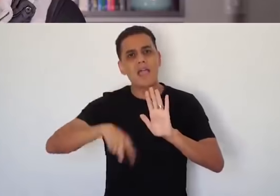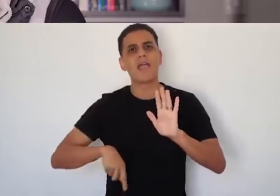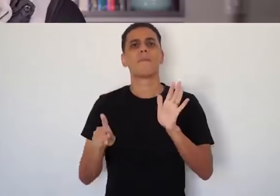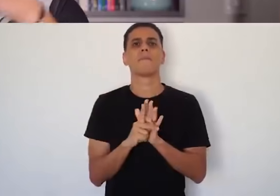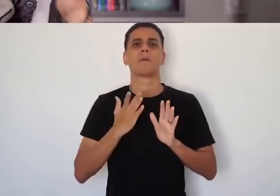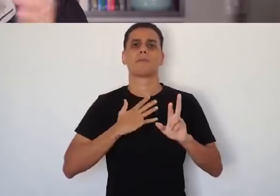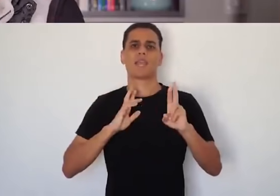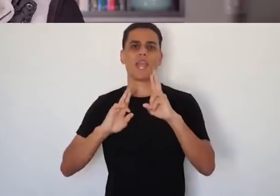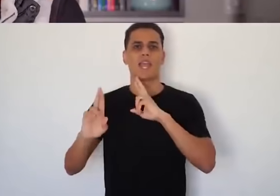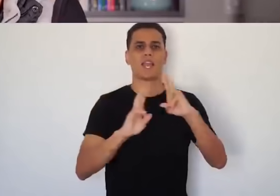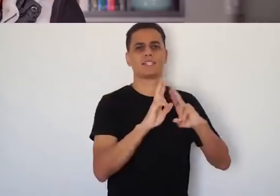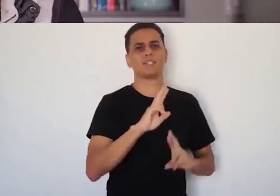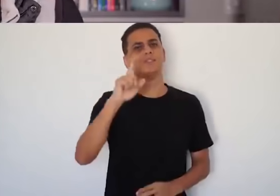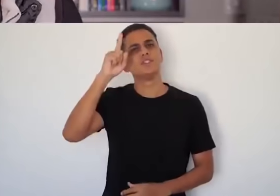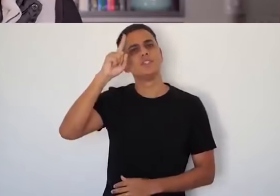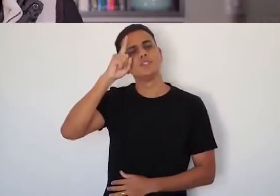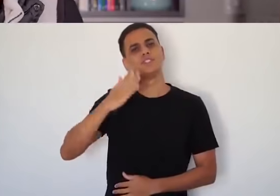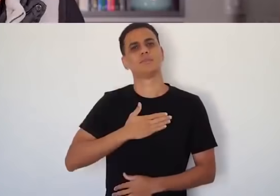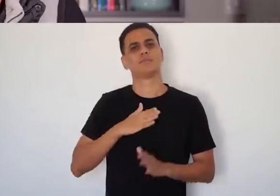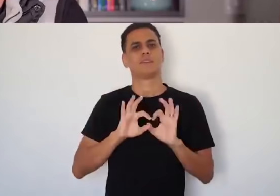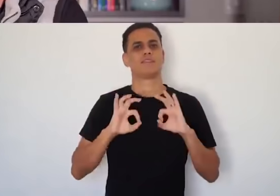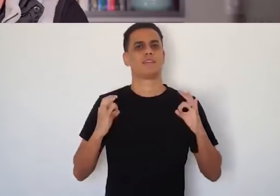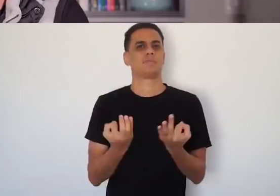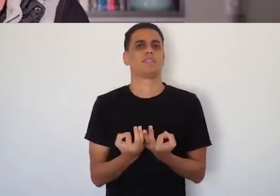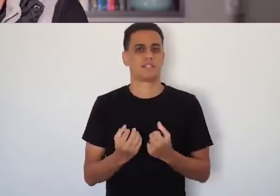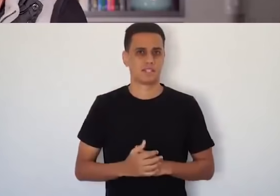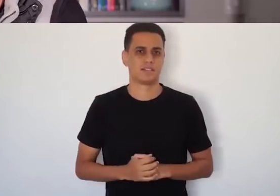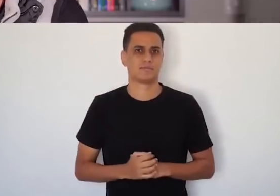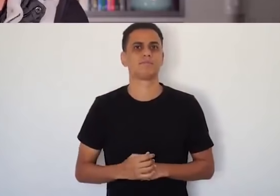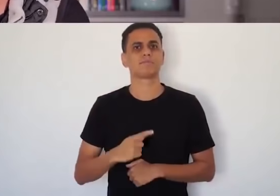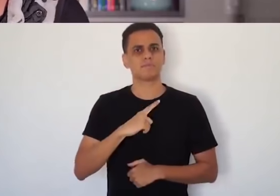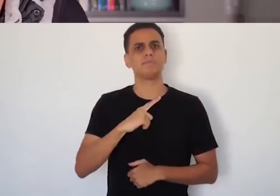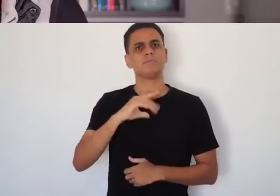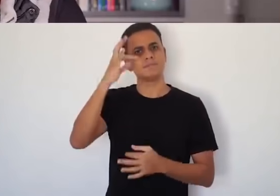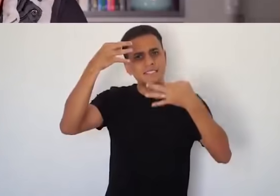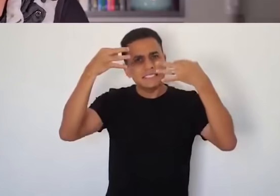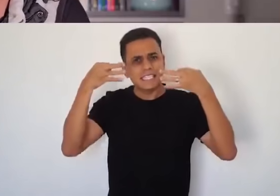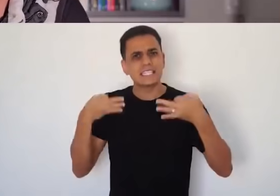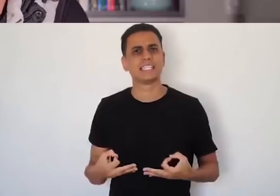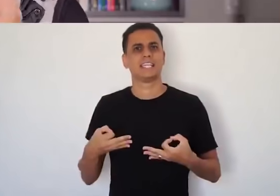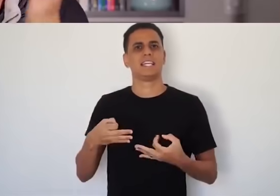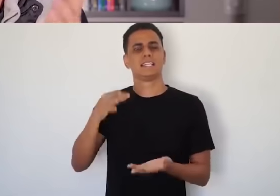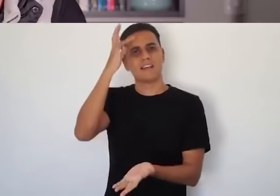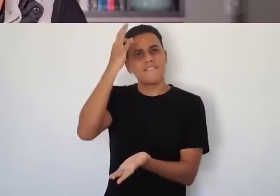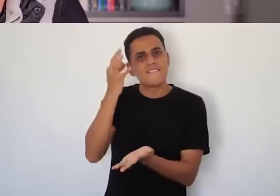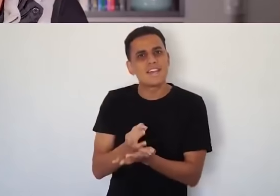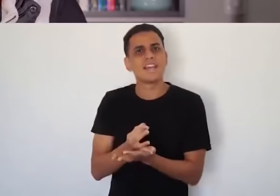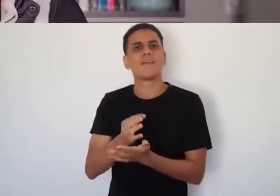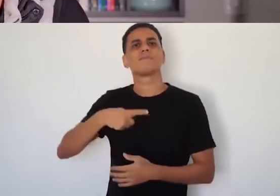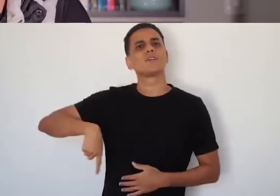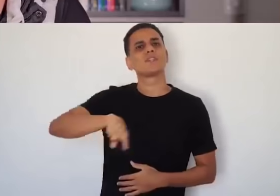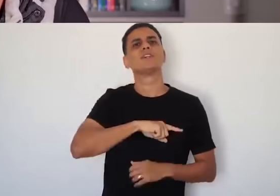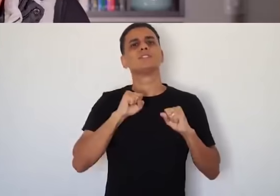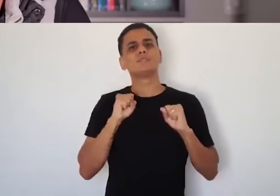realmente ajudar pessoas a conhecerem um Deus, porque eles olharão para você e perceberão essa coerência. Eu convido você a orar